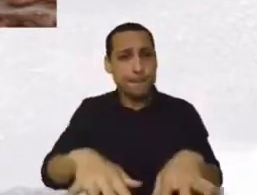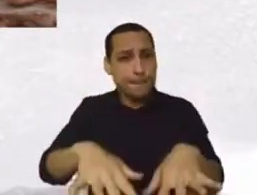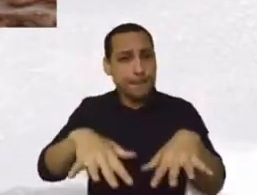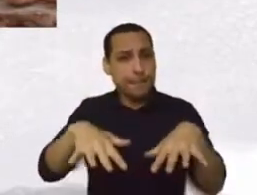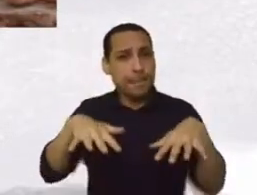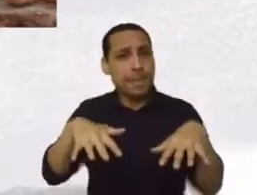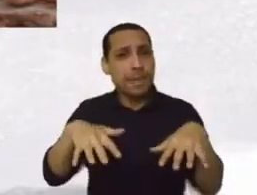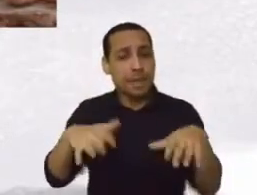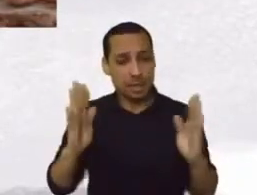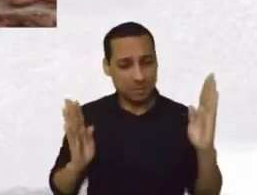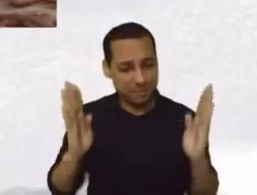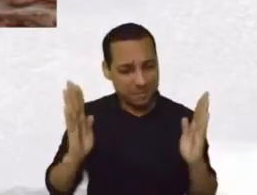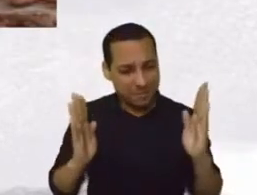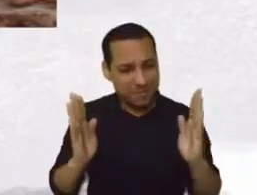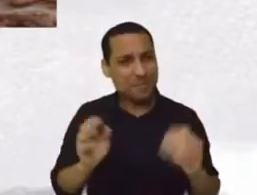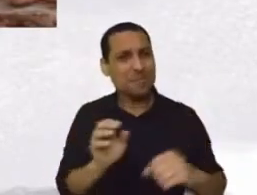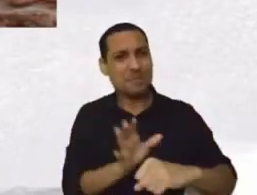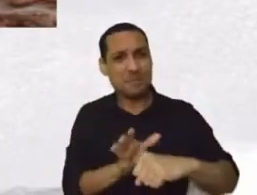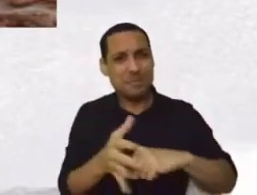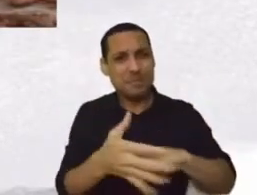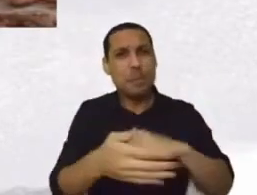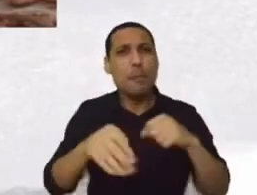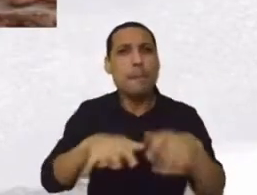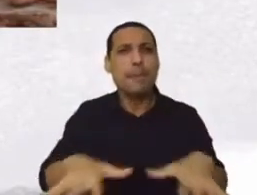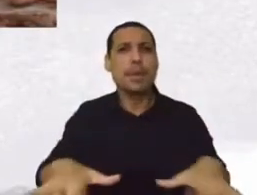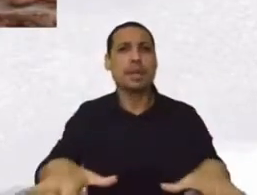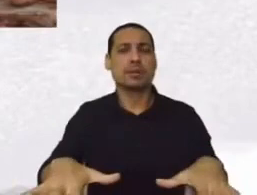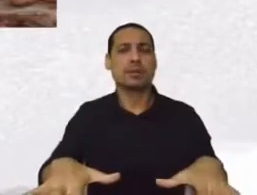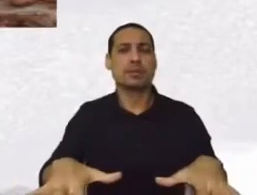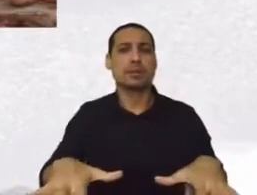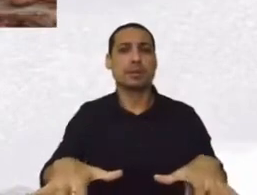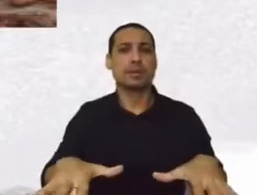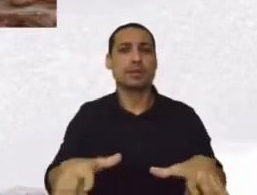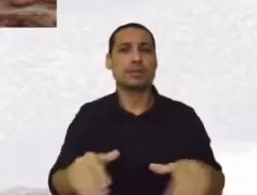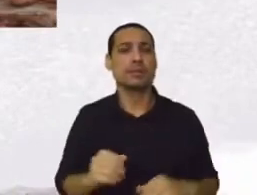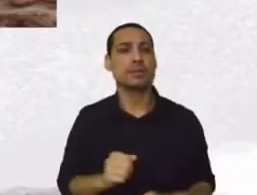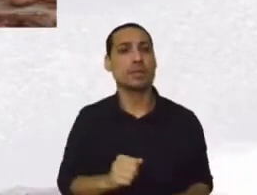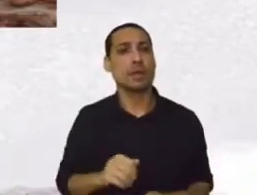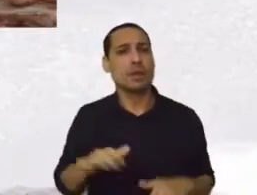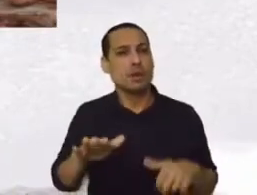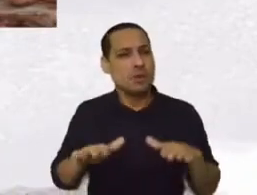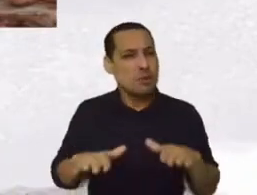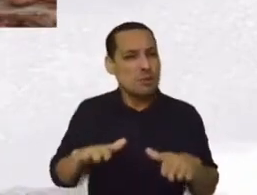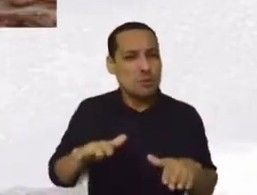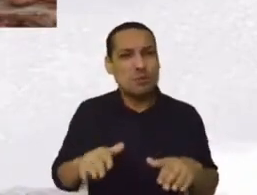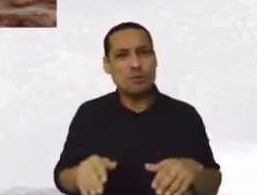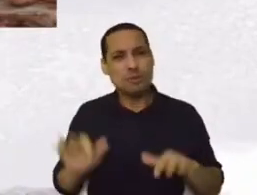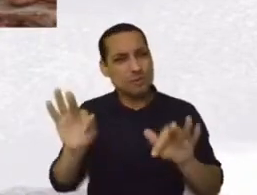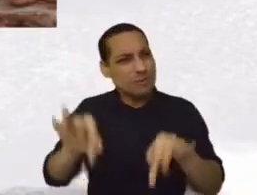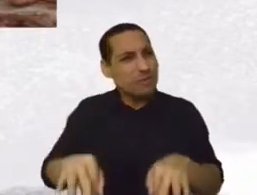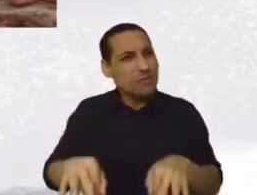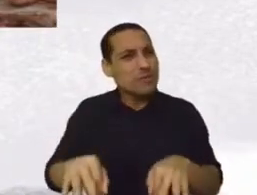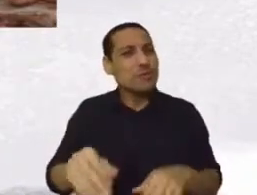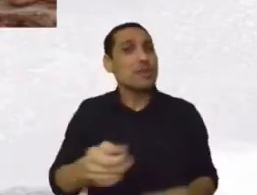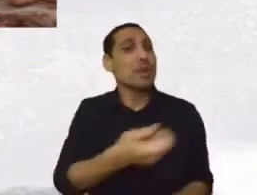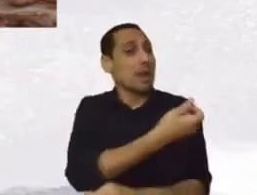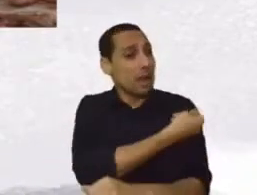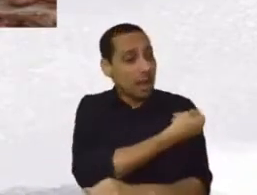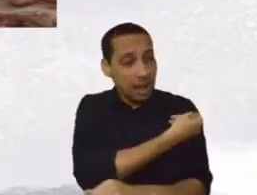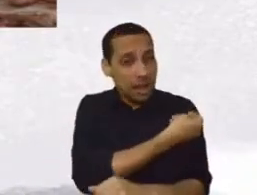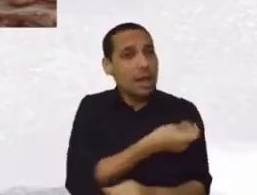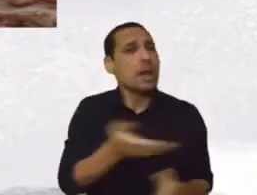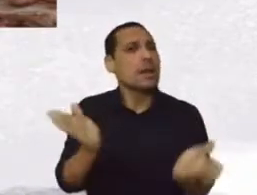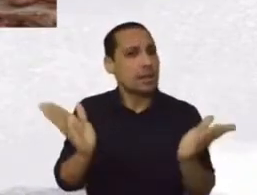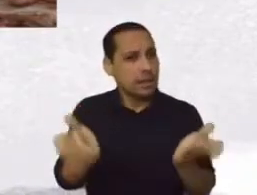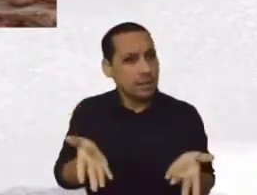quase no fim da pandemia, onde já temos vacina. Porém, o desafio dessa plenária é como atualizamos a